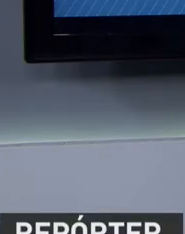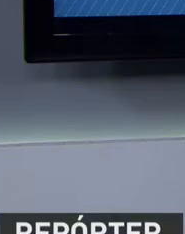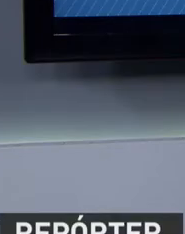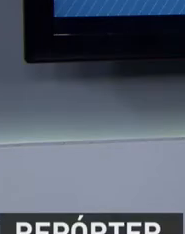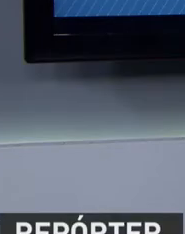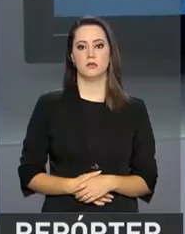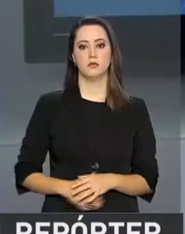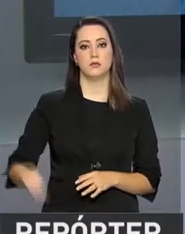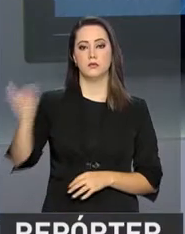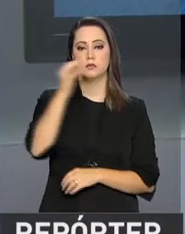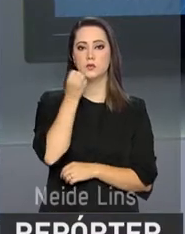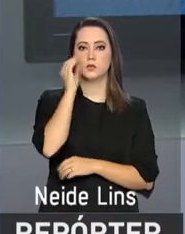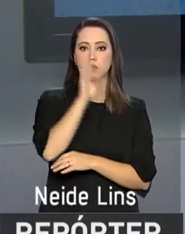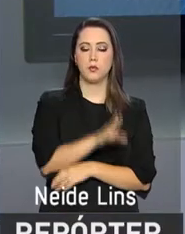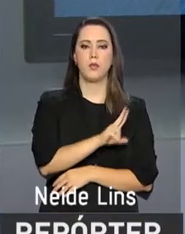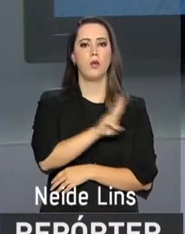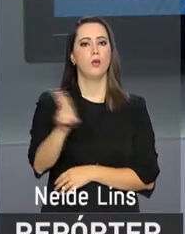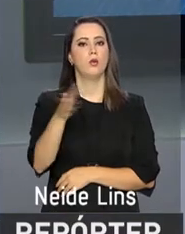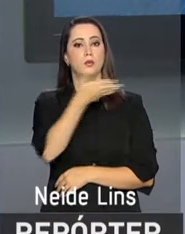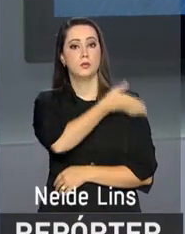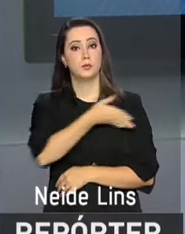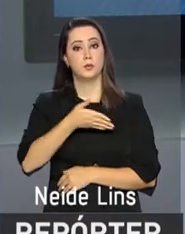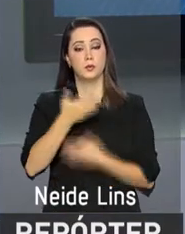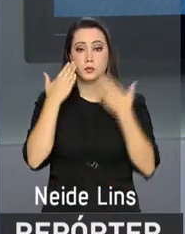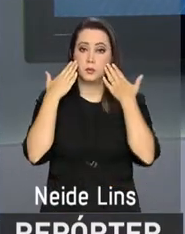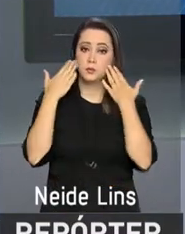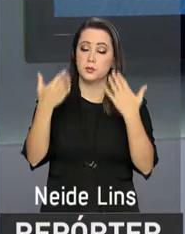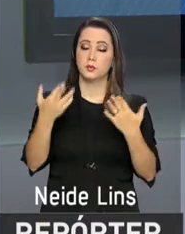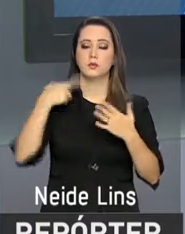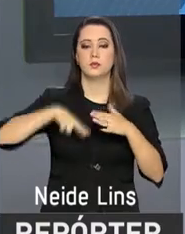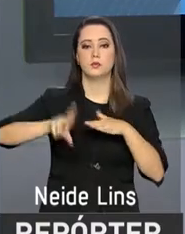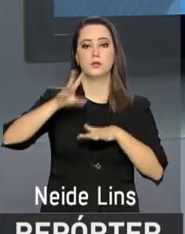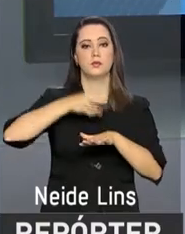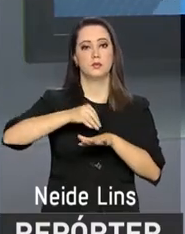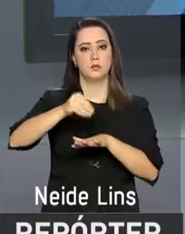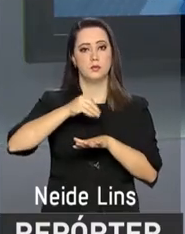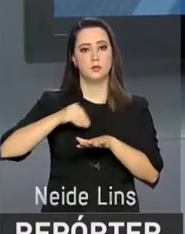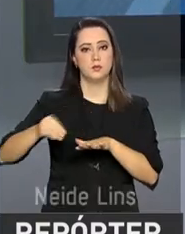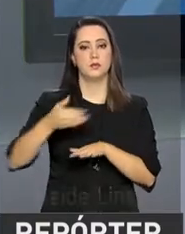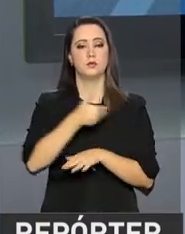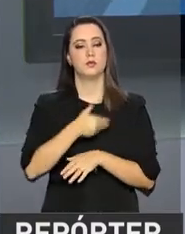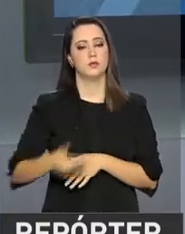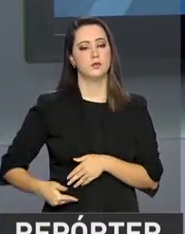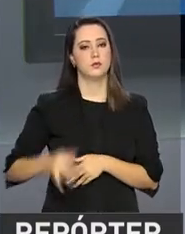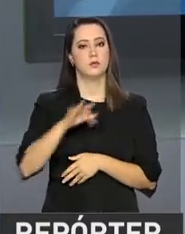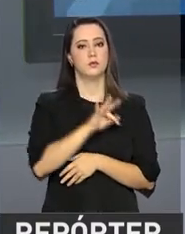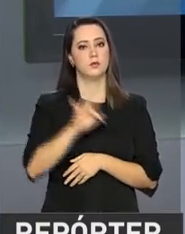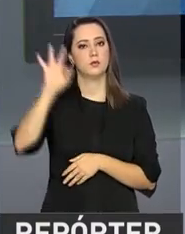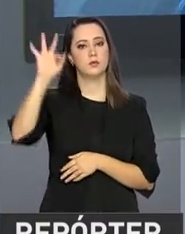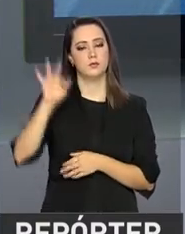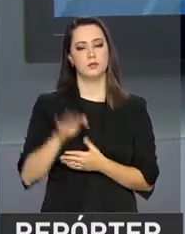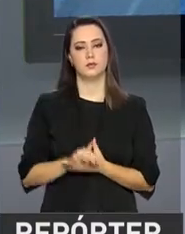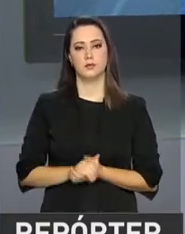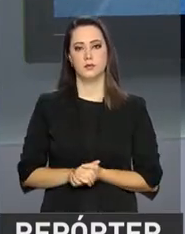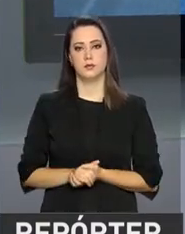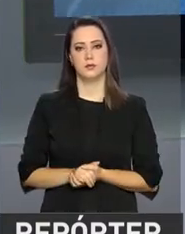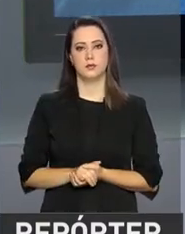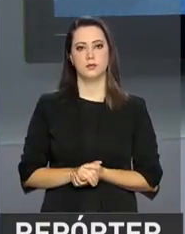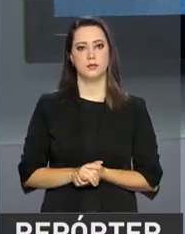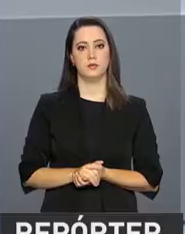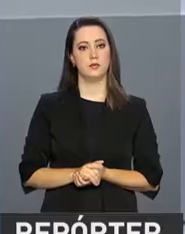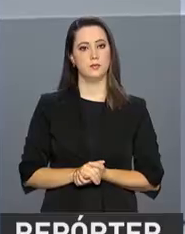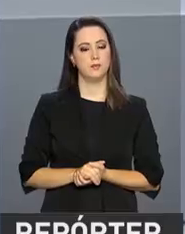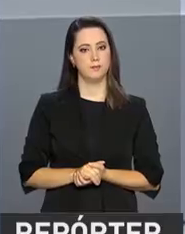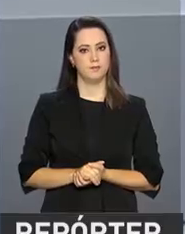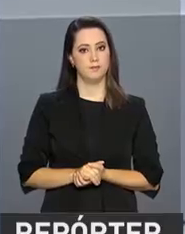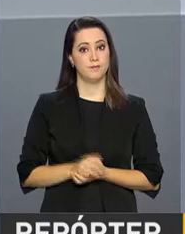olá boa tarde eu sou o roberto camargo e começa agora mais uma edição do repórter nbr com as notícias do governo federal